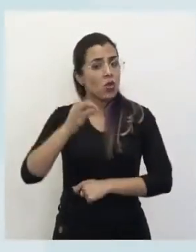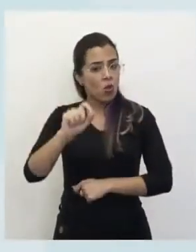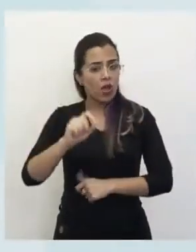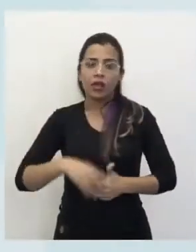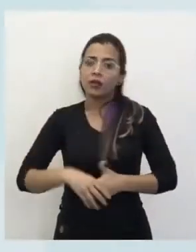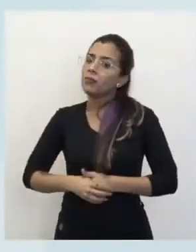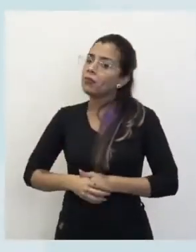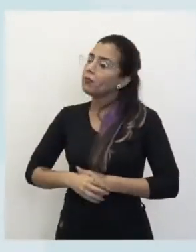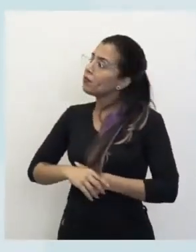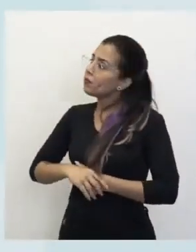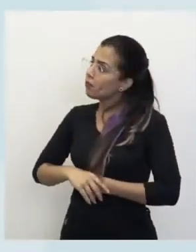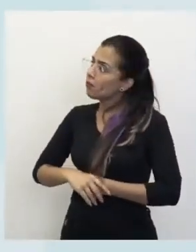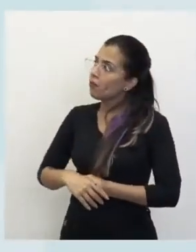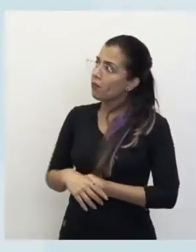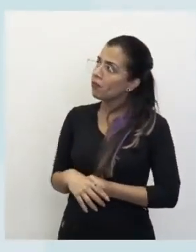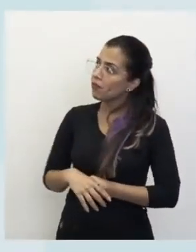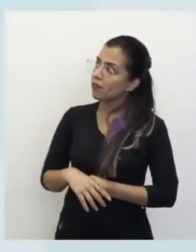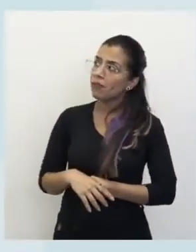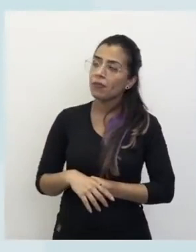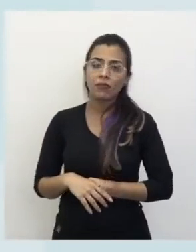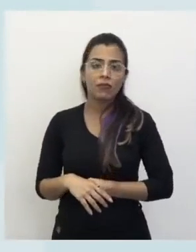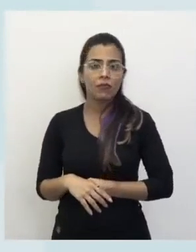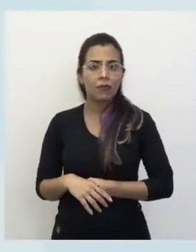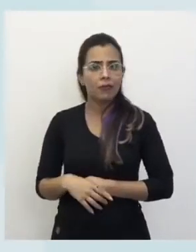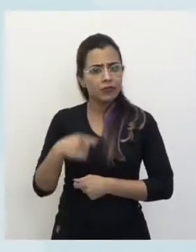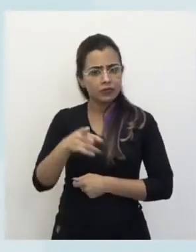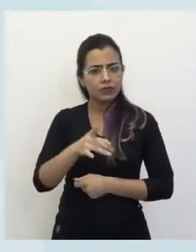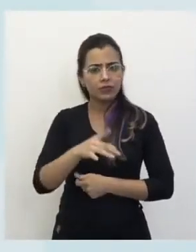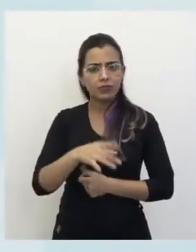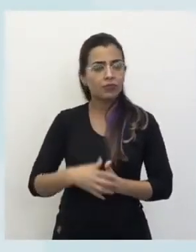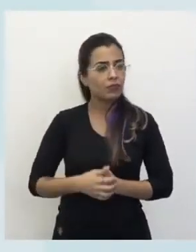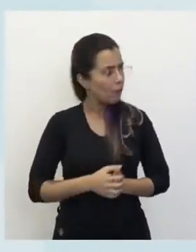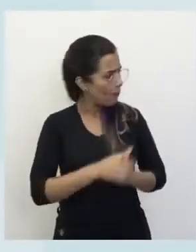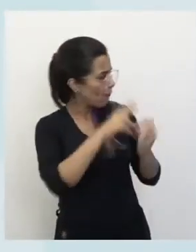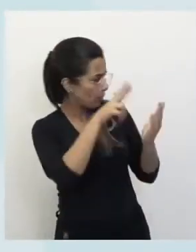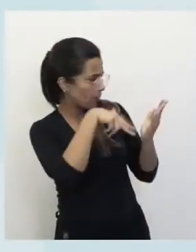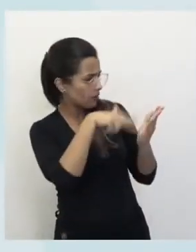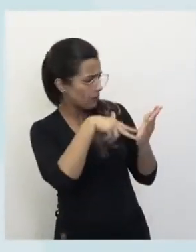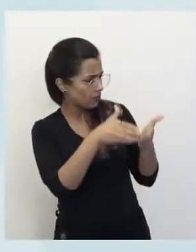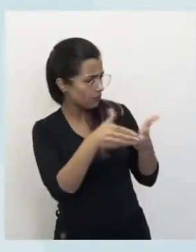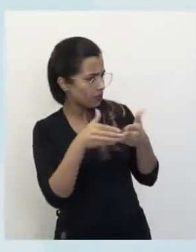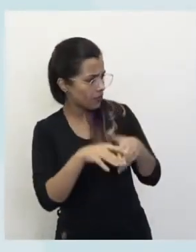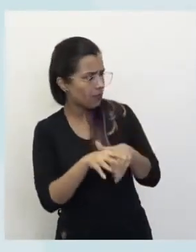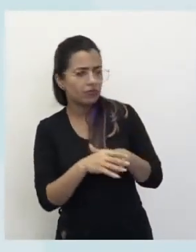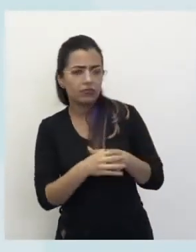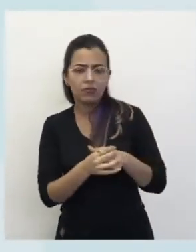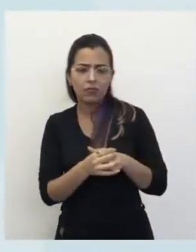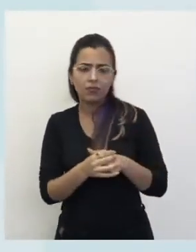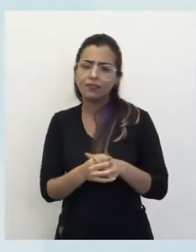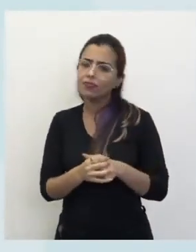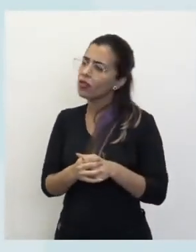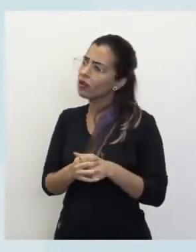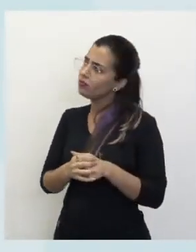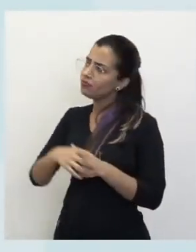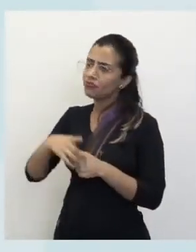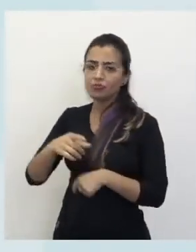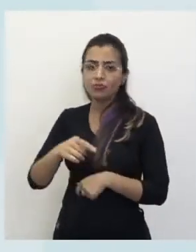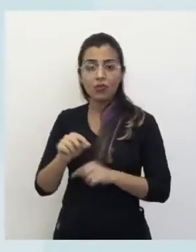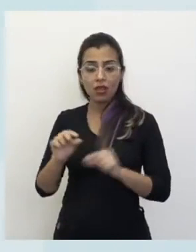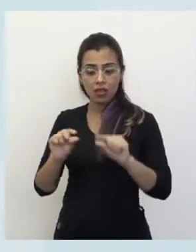pergunta. Você consegue entender essa... Ô Mauro, lê pra gente essa oração. Você consegue entender a oração